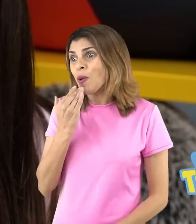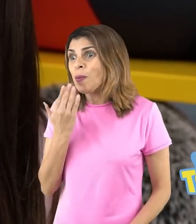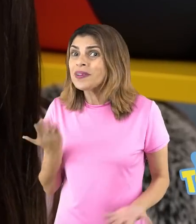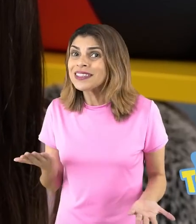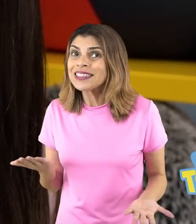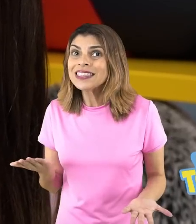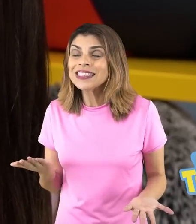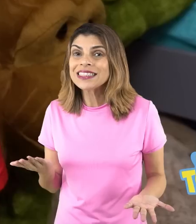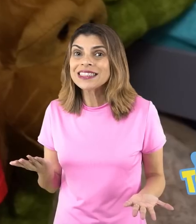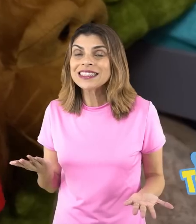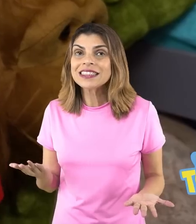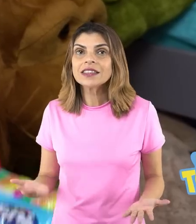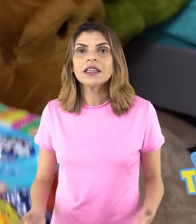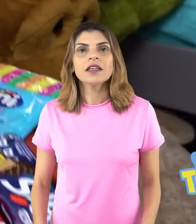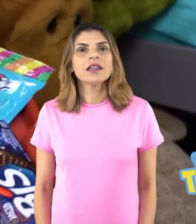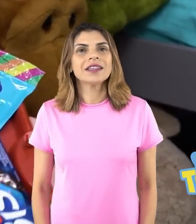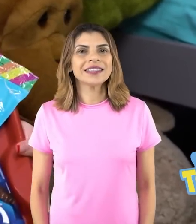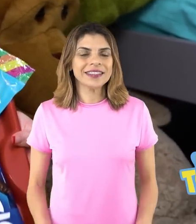né